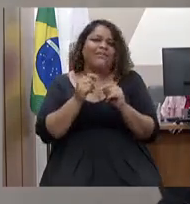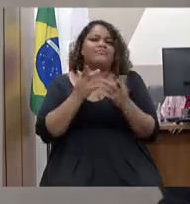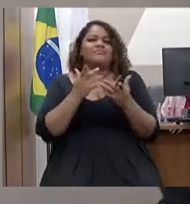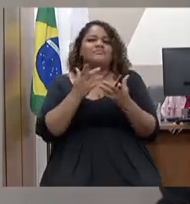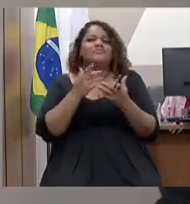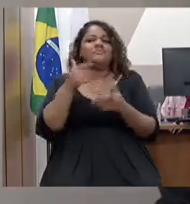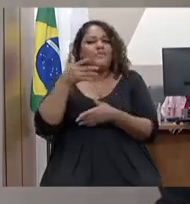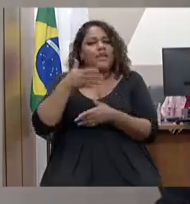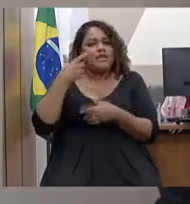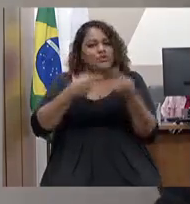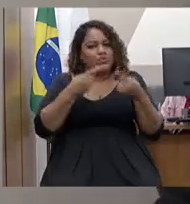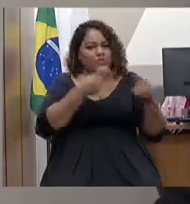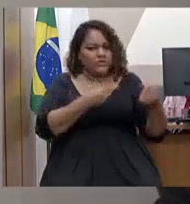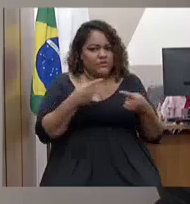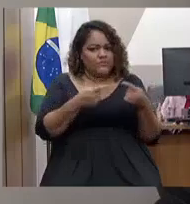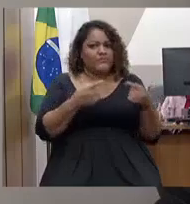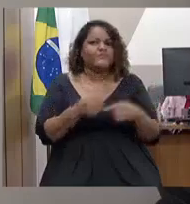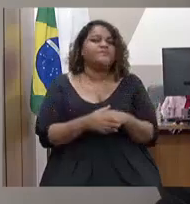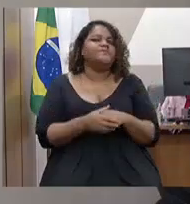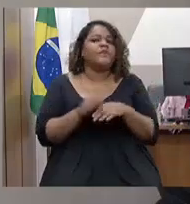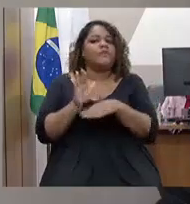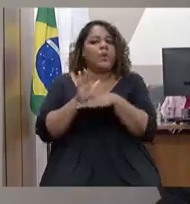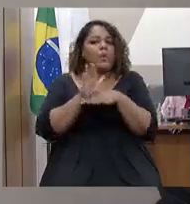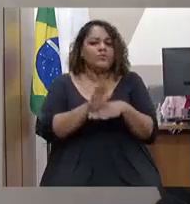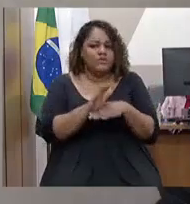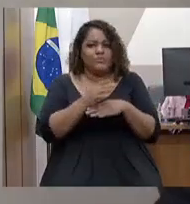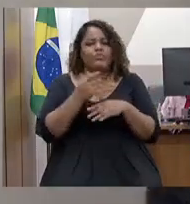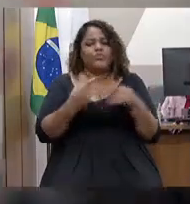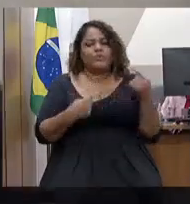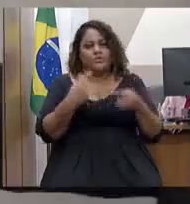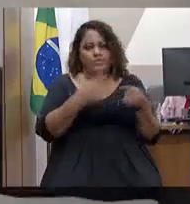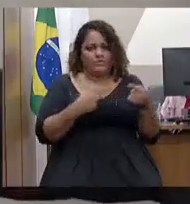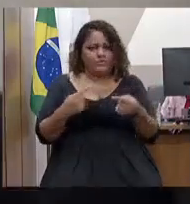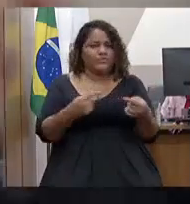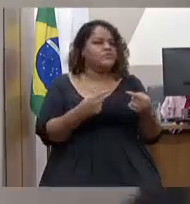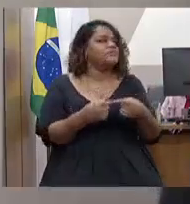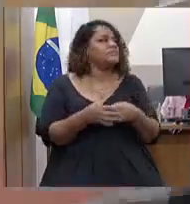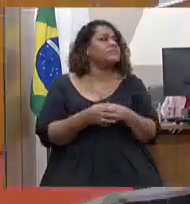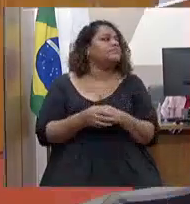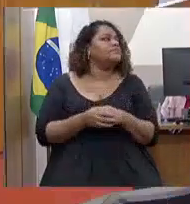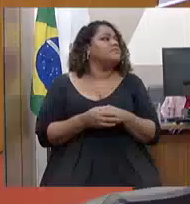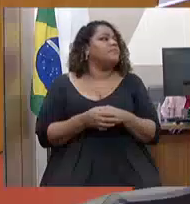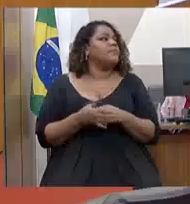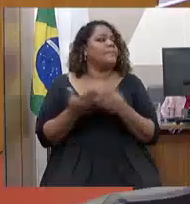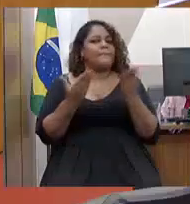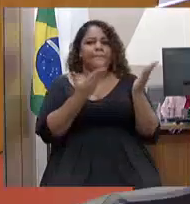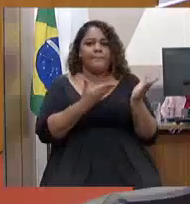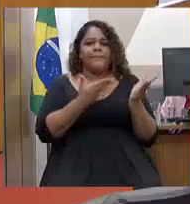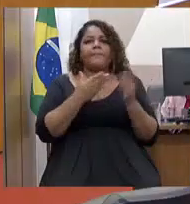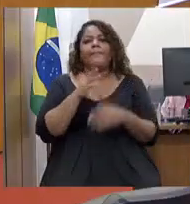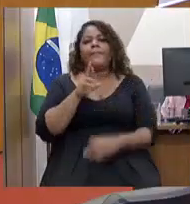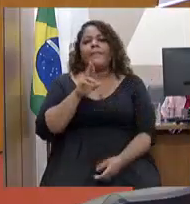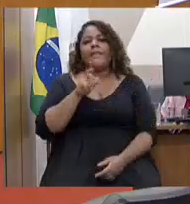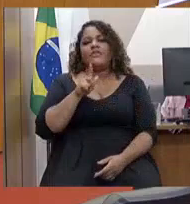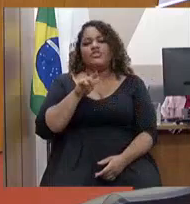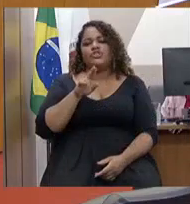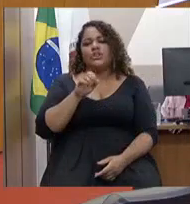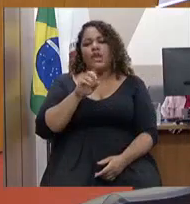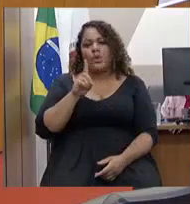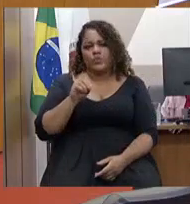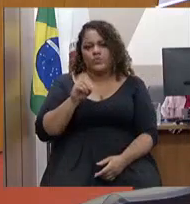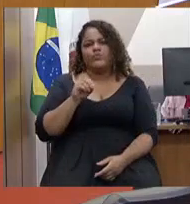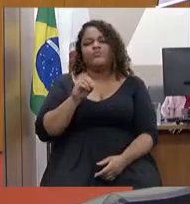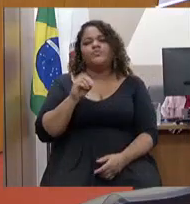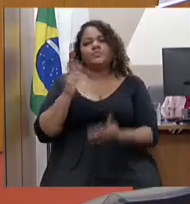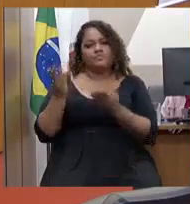o meu companheiro locutor pois não muito obrigado Deputado Muito obrigado e